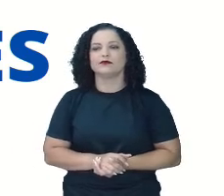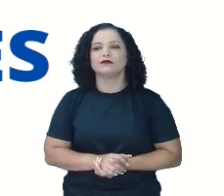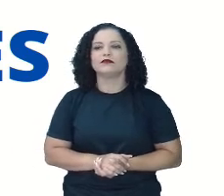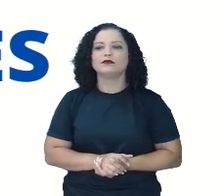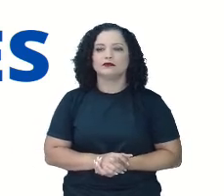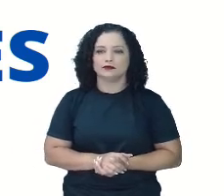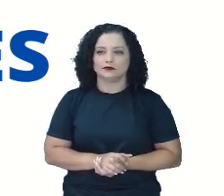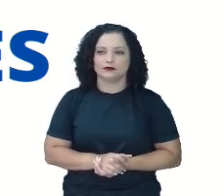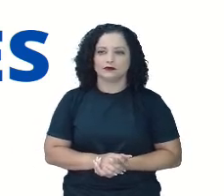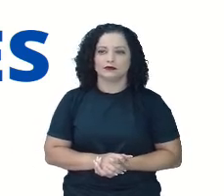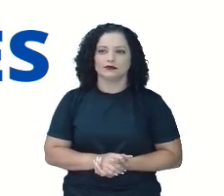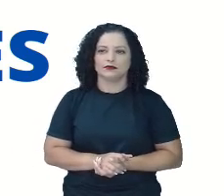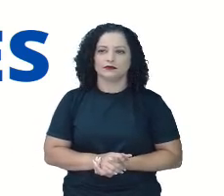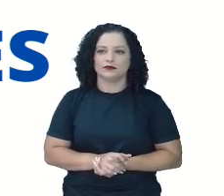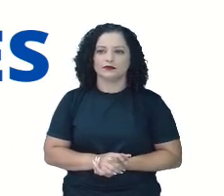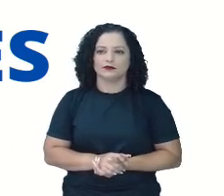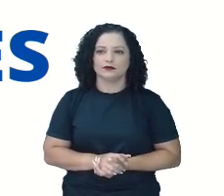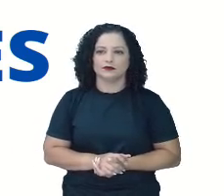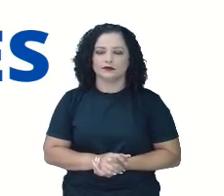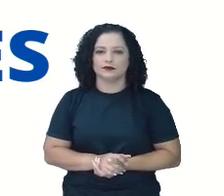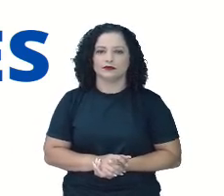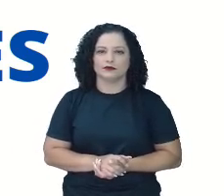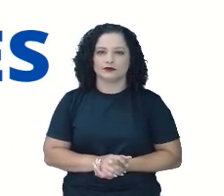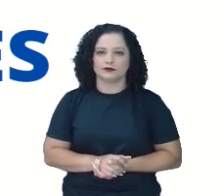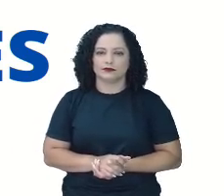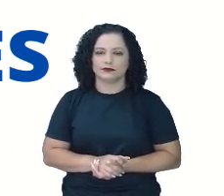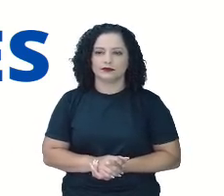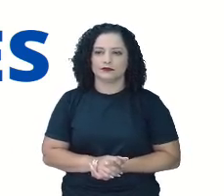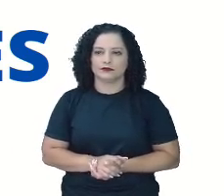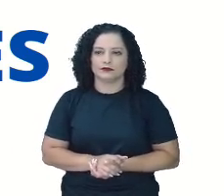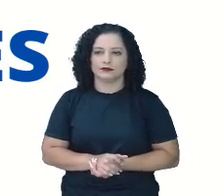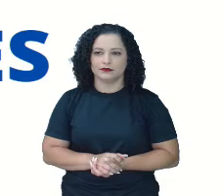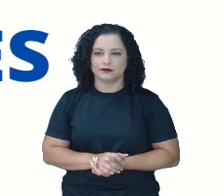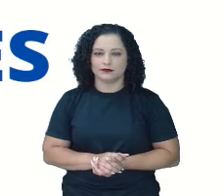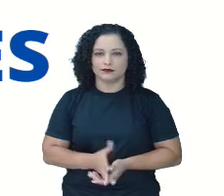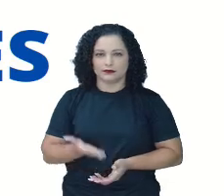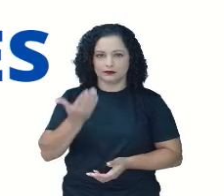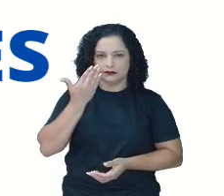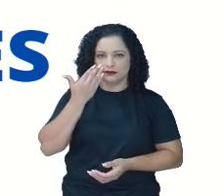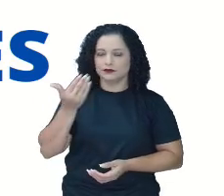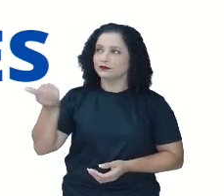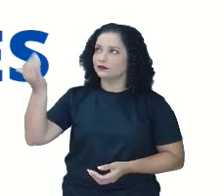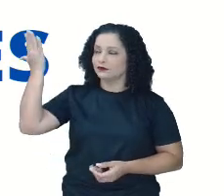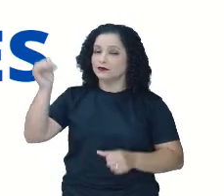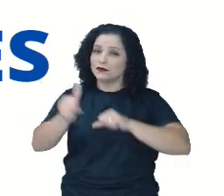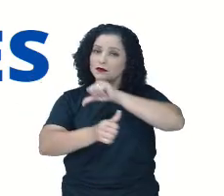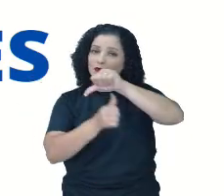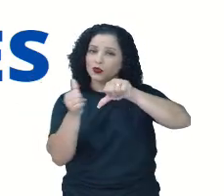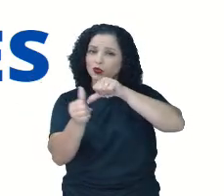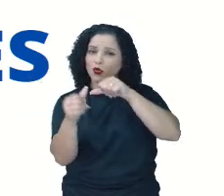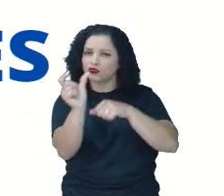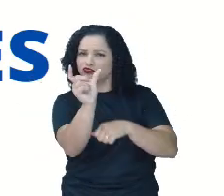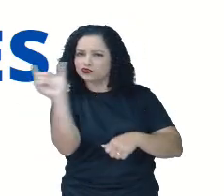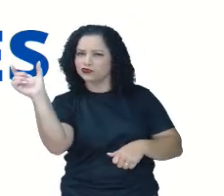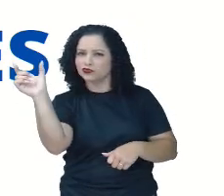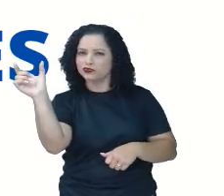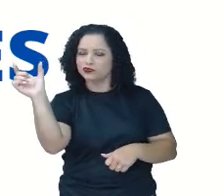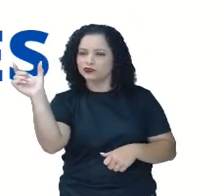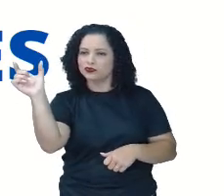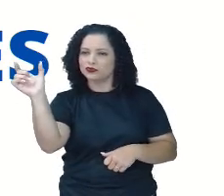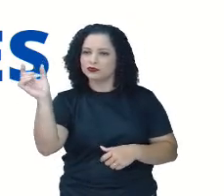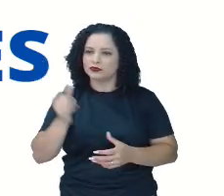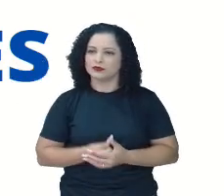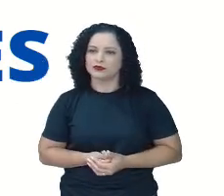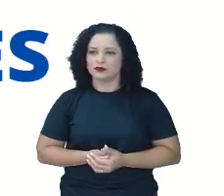aí, facas, knives, e lobos. wolves. Pronto. Então, aqui nós temos